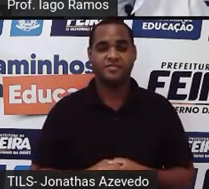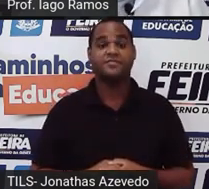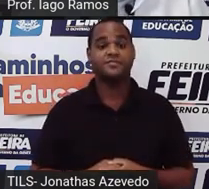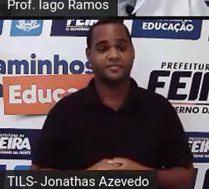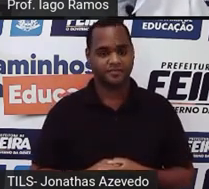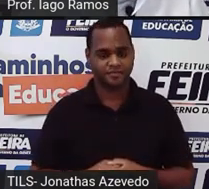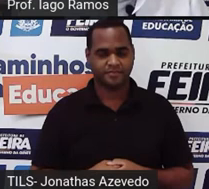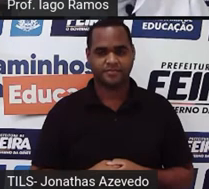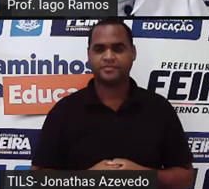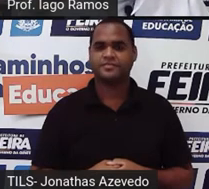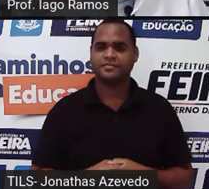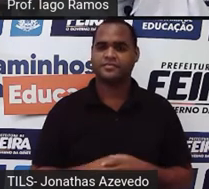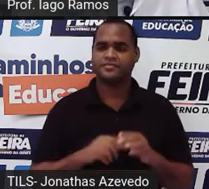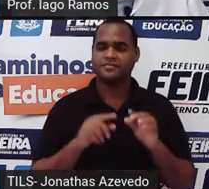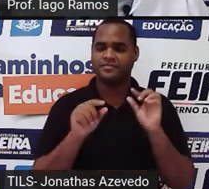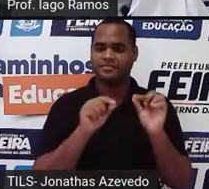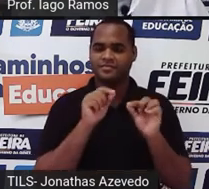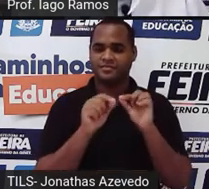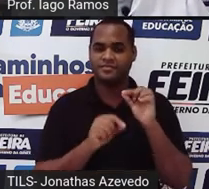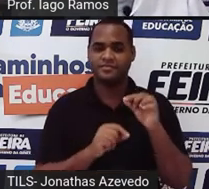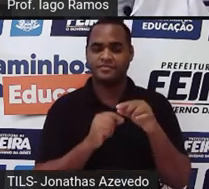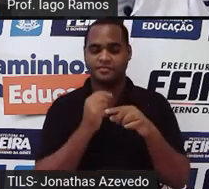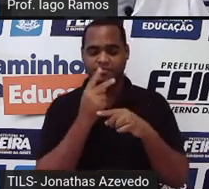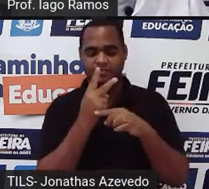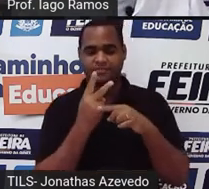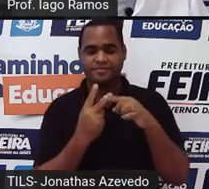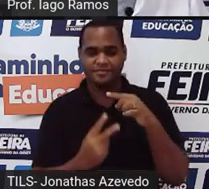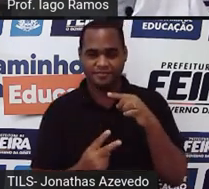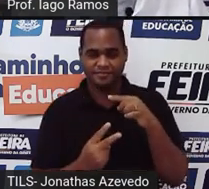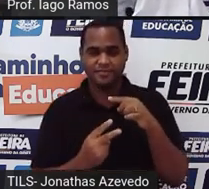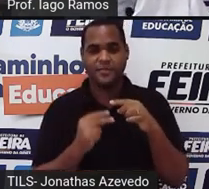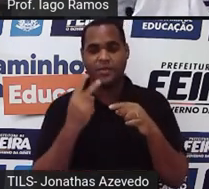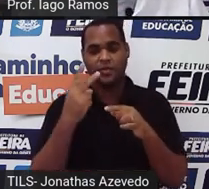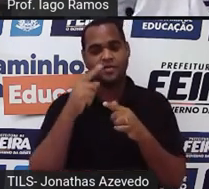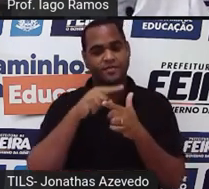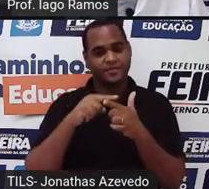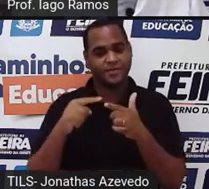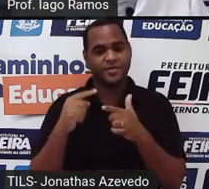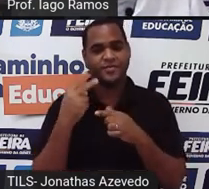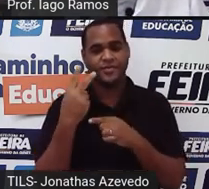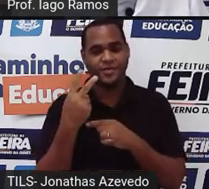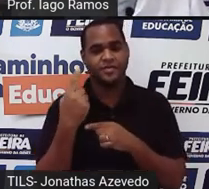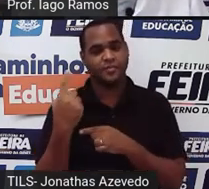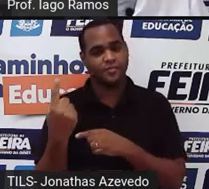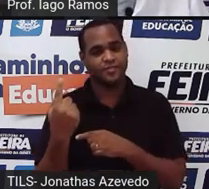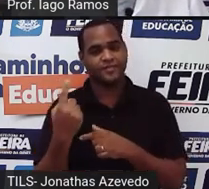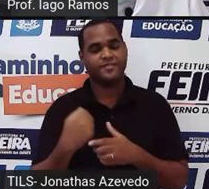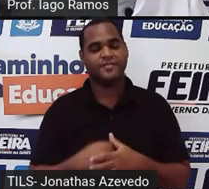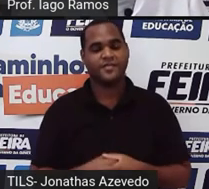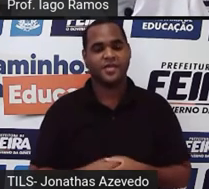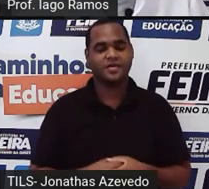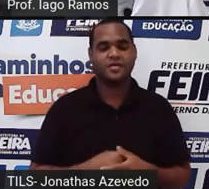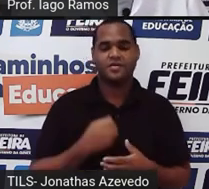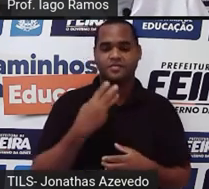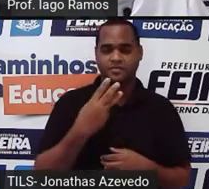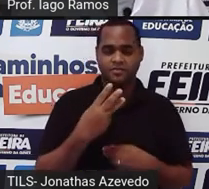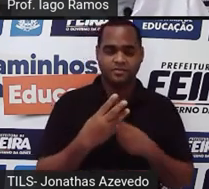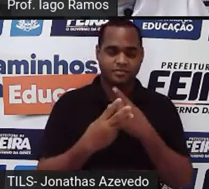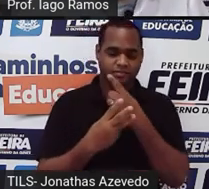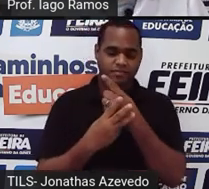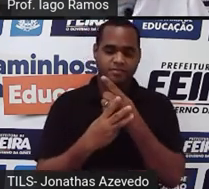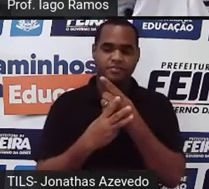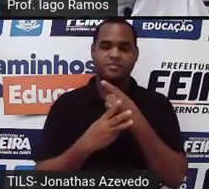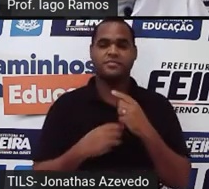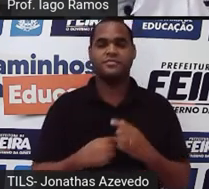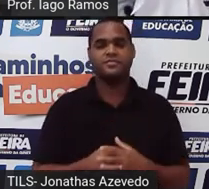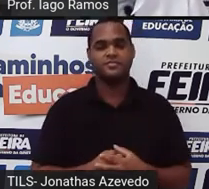Só que essa fração 2 por 2 é 2 dividido por 2 que dá 1. Então, isso aí é 3 elevado a 1, que é o próprio 3,